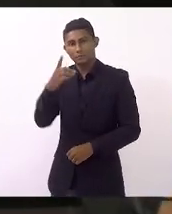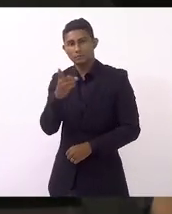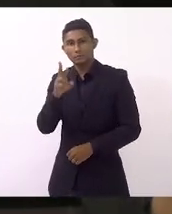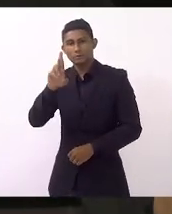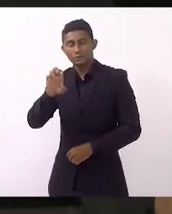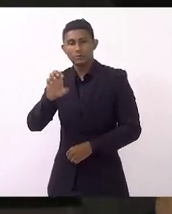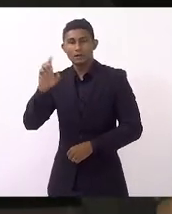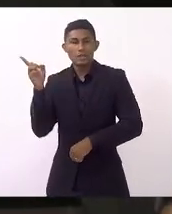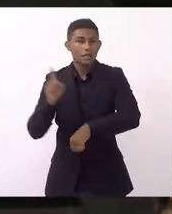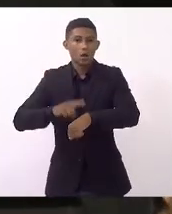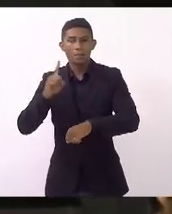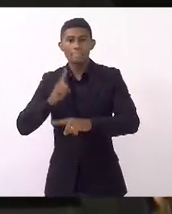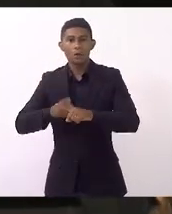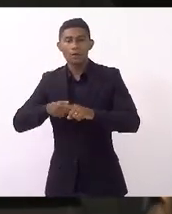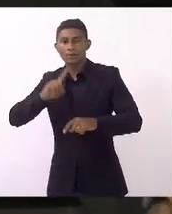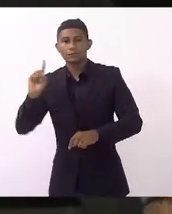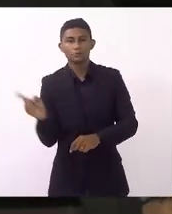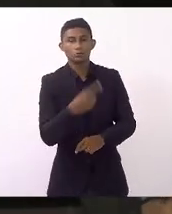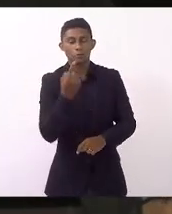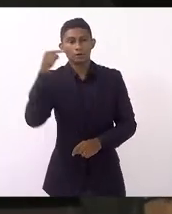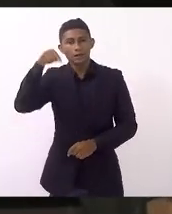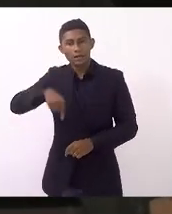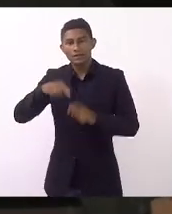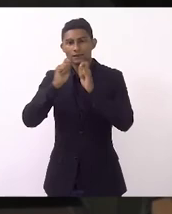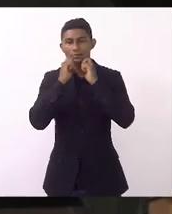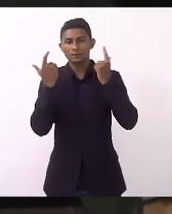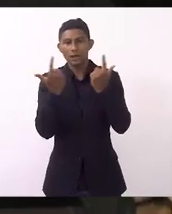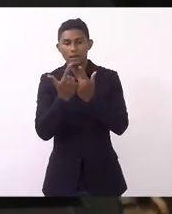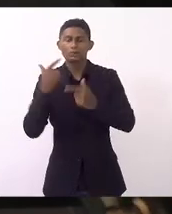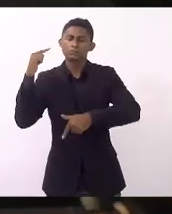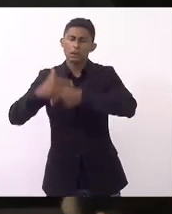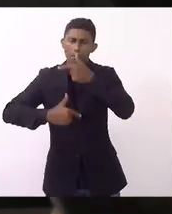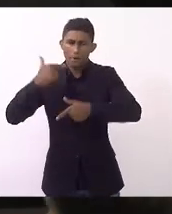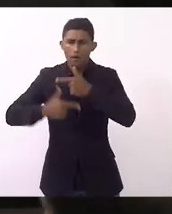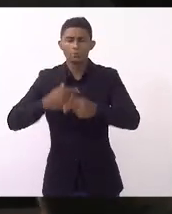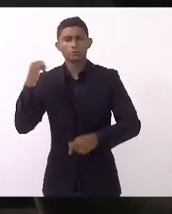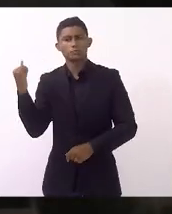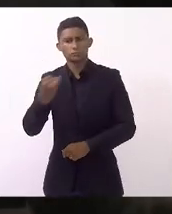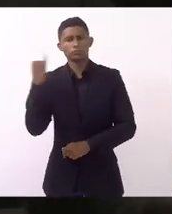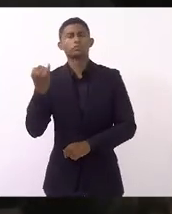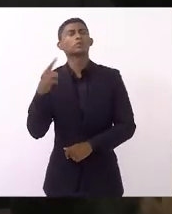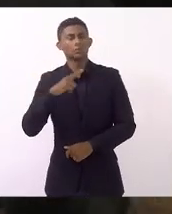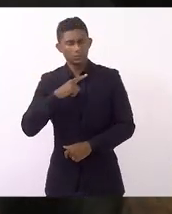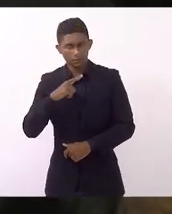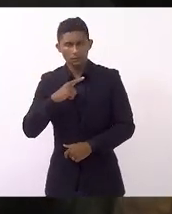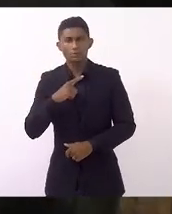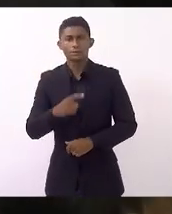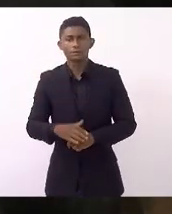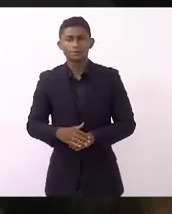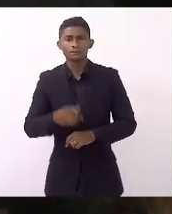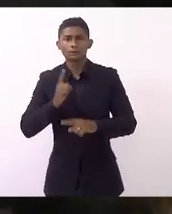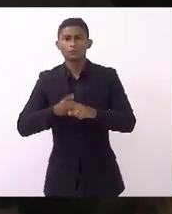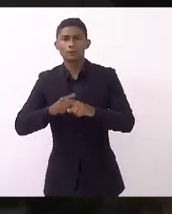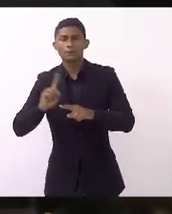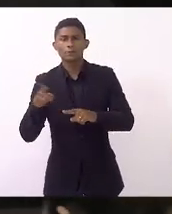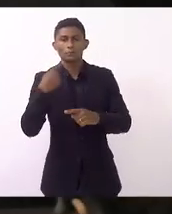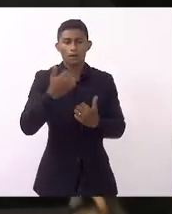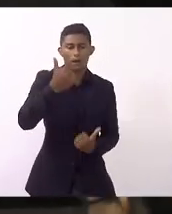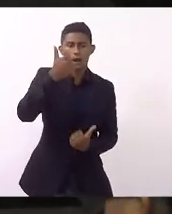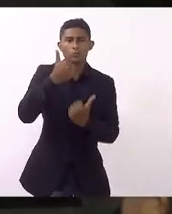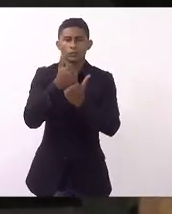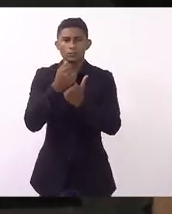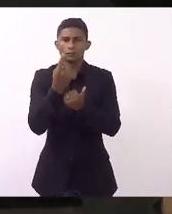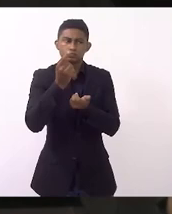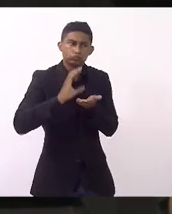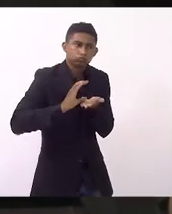tem cumprido um papel aqui muito importante na Assembleia Legislativa, prestando, digamos, um auxílio emergencial a esses municípios